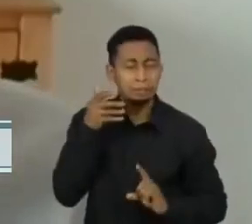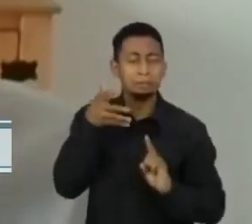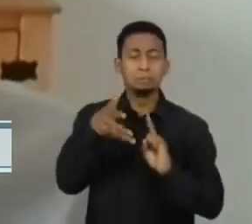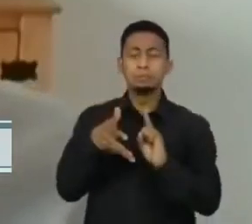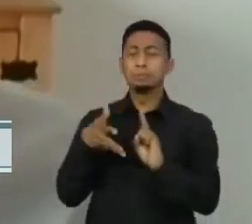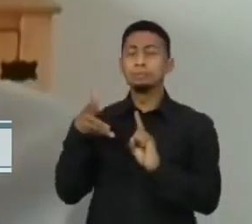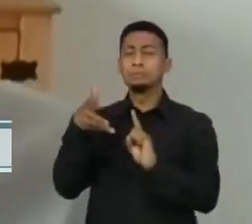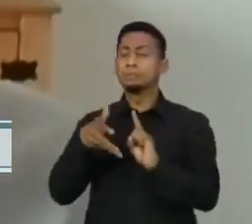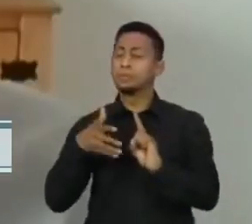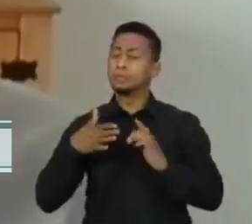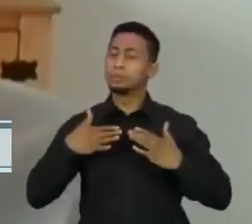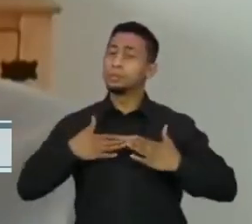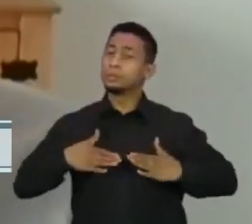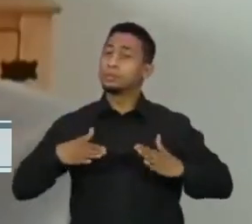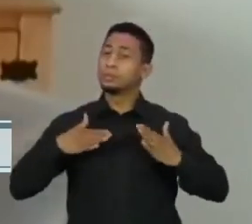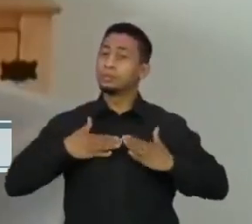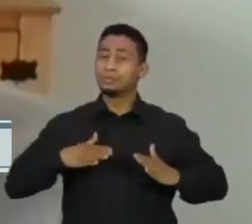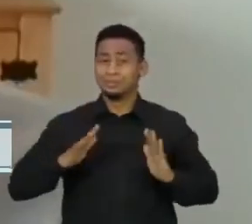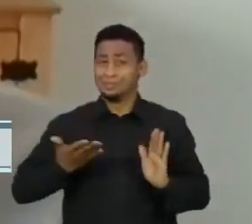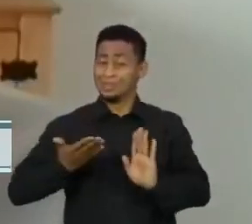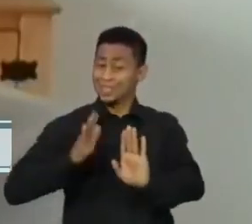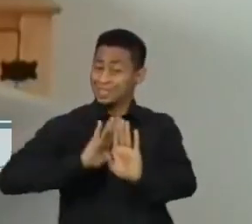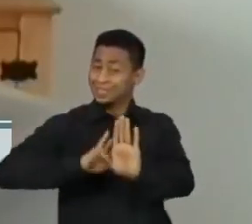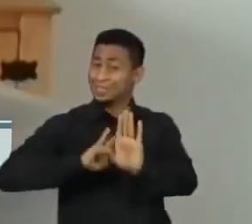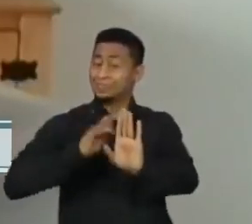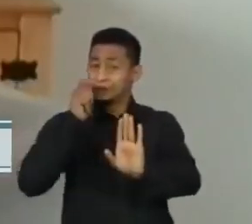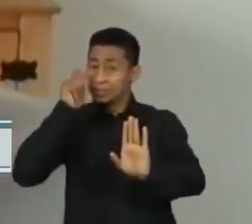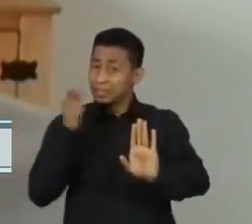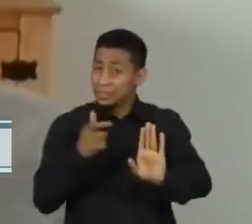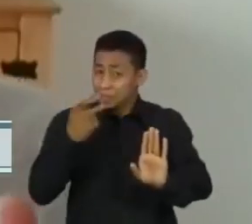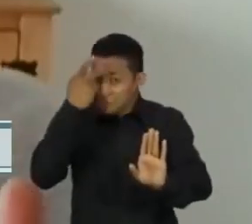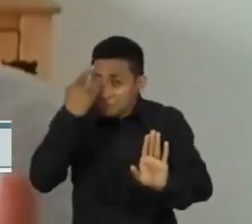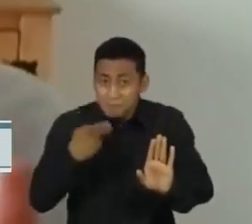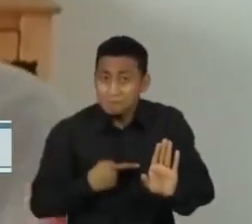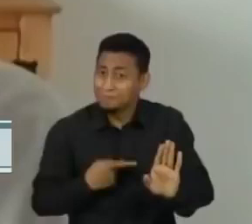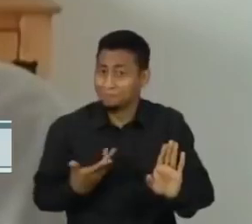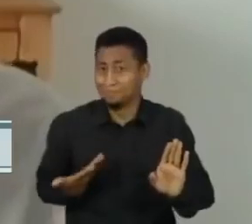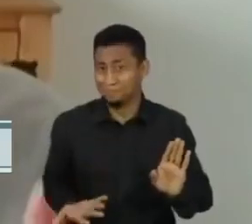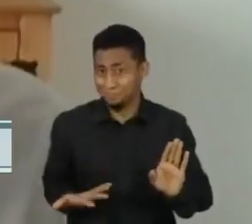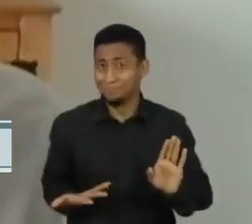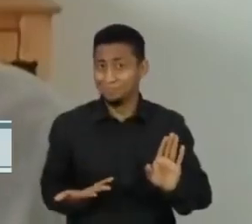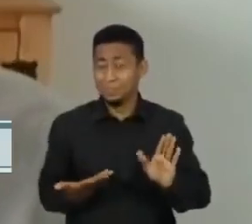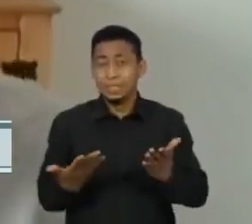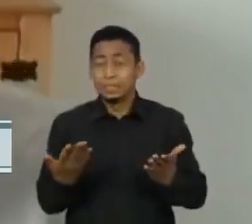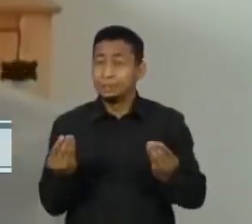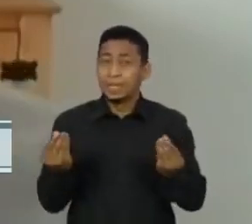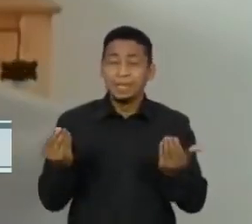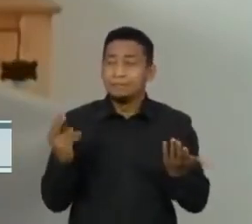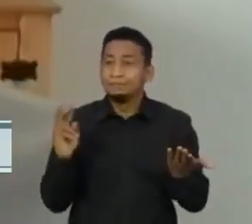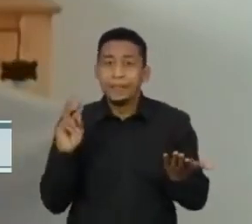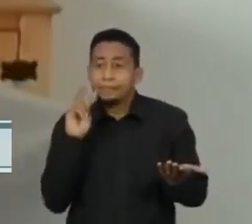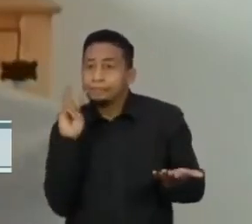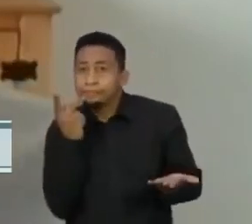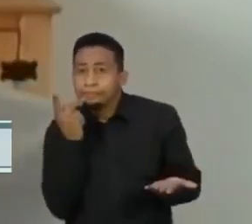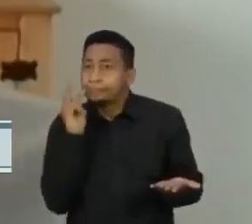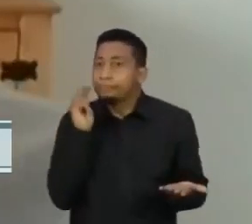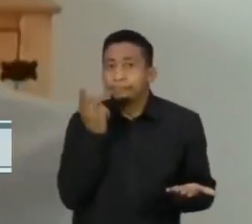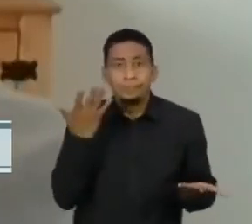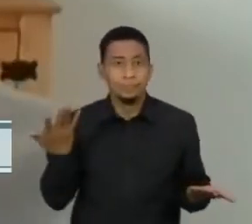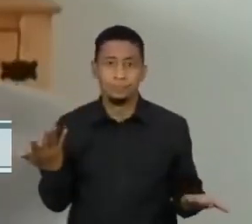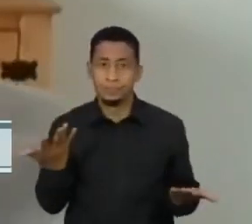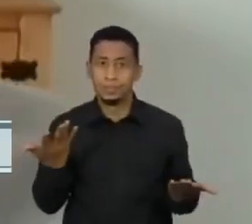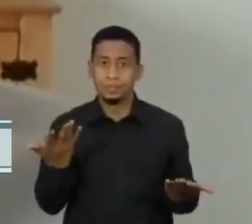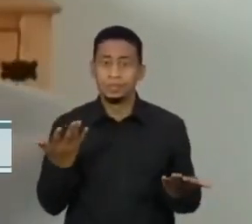significativamente cuidadoso aos interesses dele. Há uma estratégia dúbia, há uma estratégia de quem está descendo